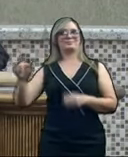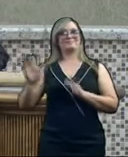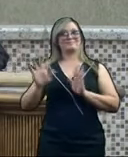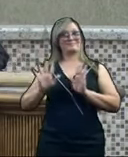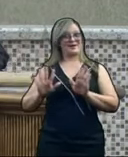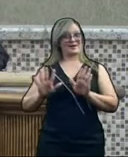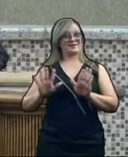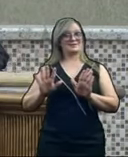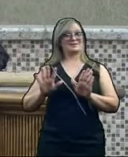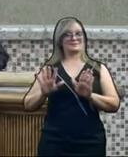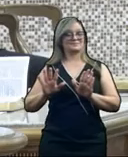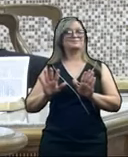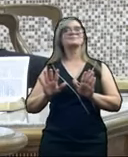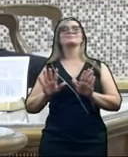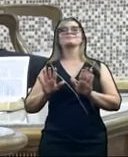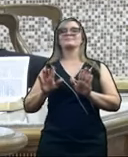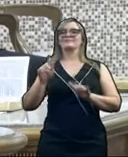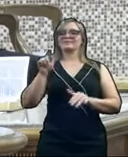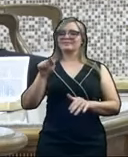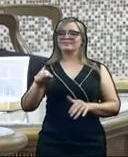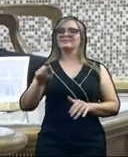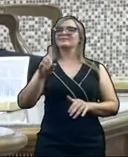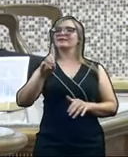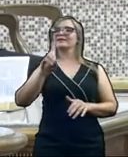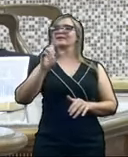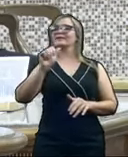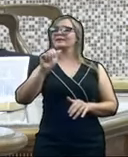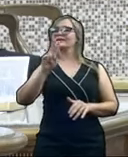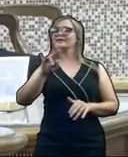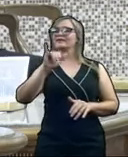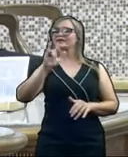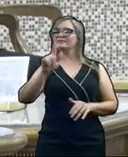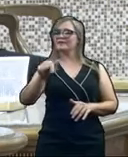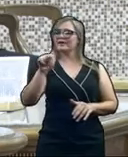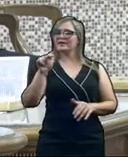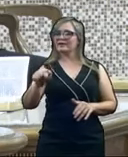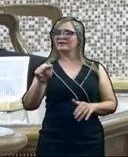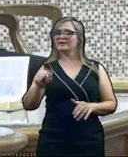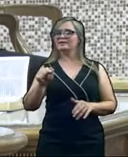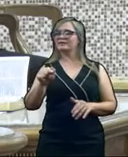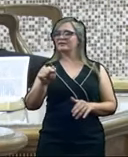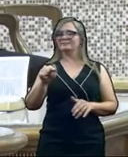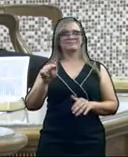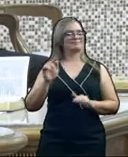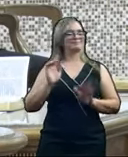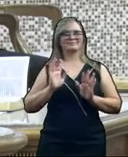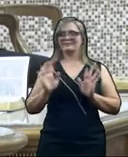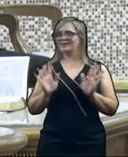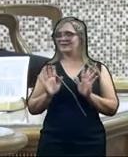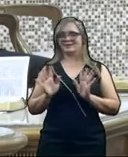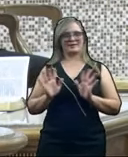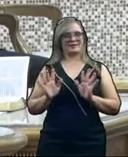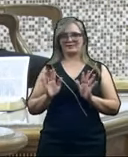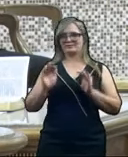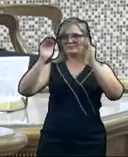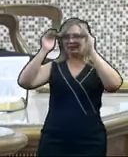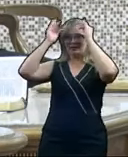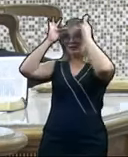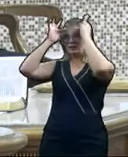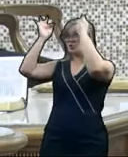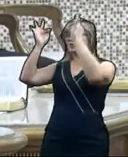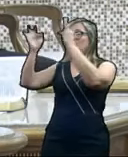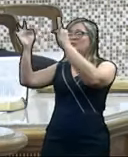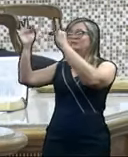vir se Davi matasse Saul ninguém iria acusá-lo por que Saul estava